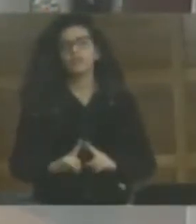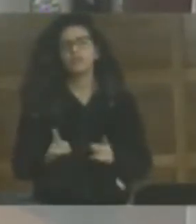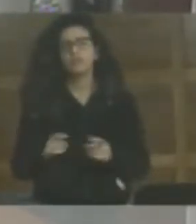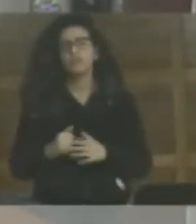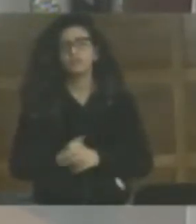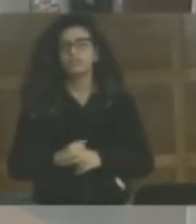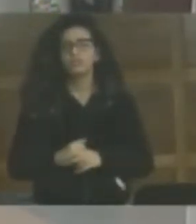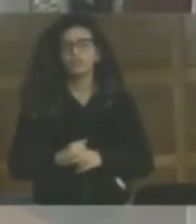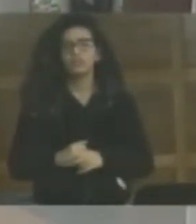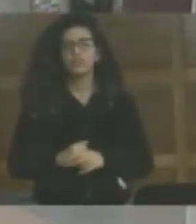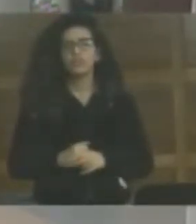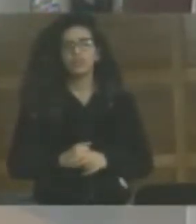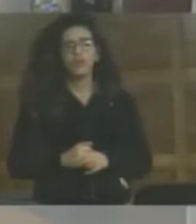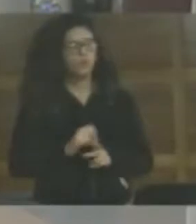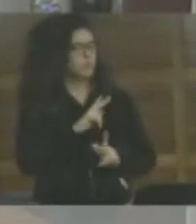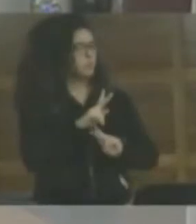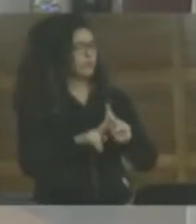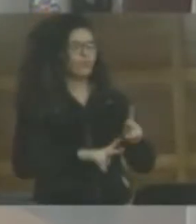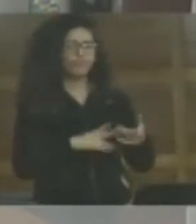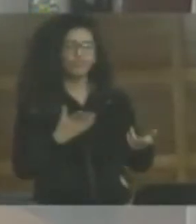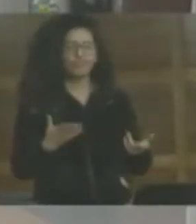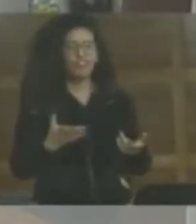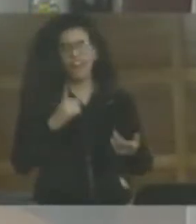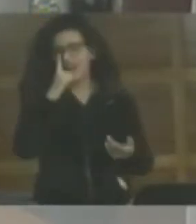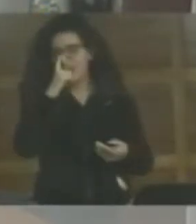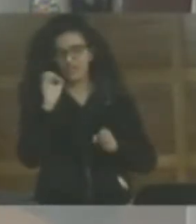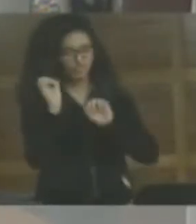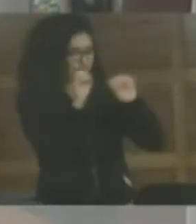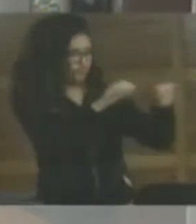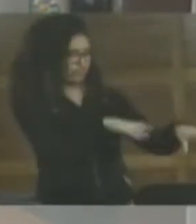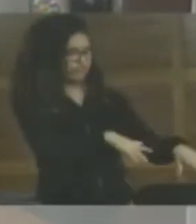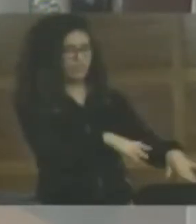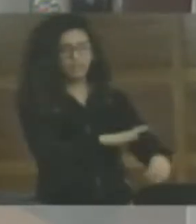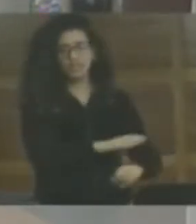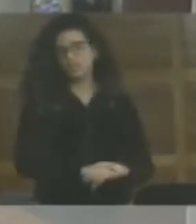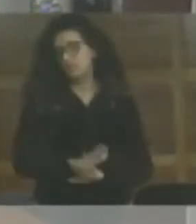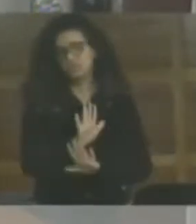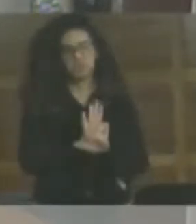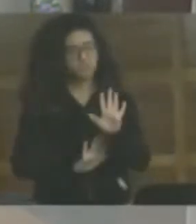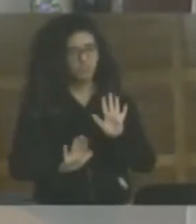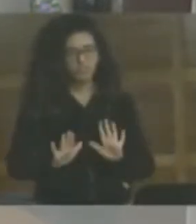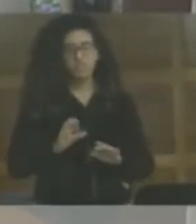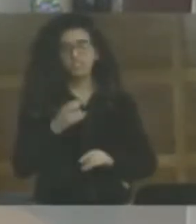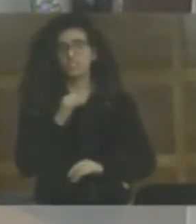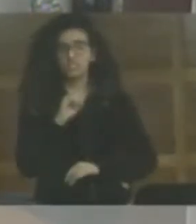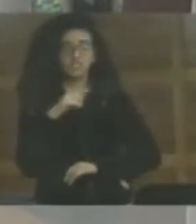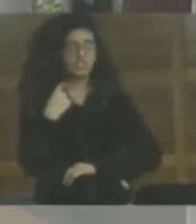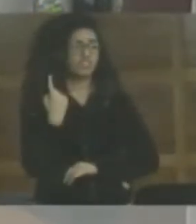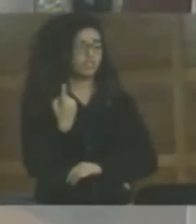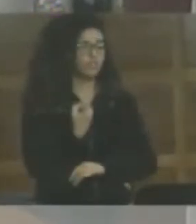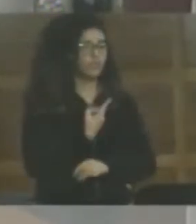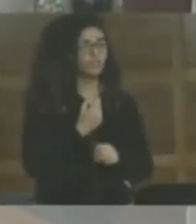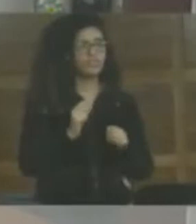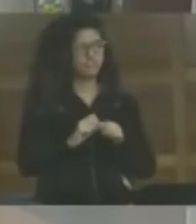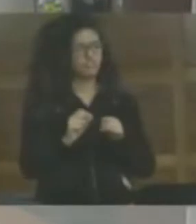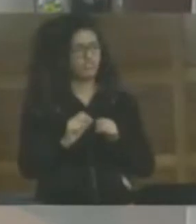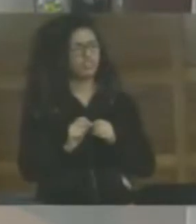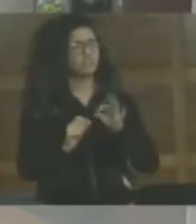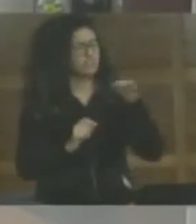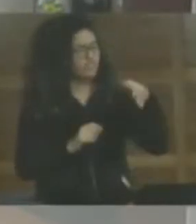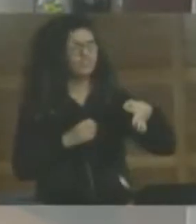a comunidade também não colabora, joga qualquer tipo de lixo, não recicla. Que se nós fizéssemos na nossa parte, seria bem mais